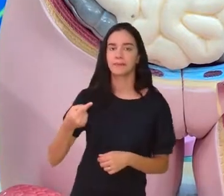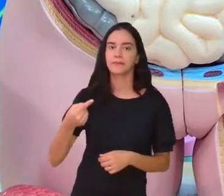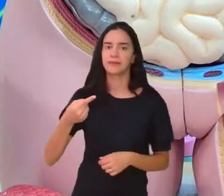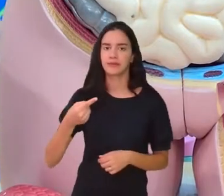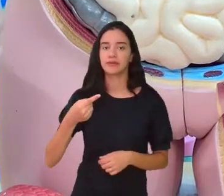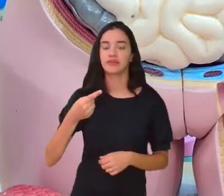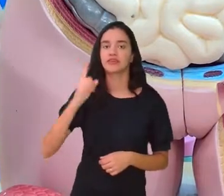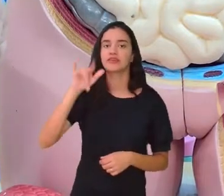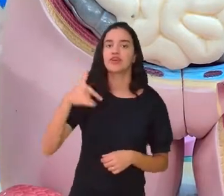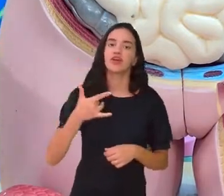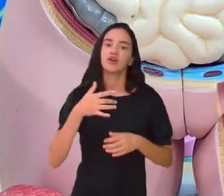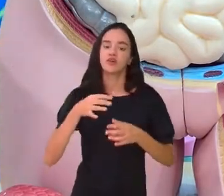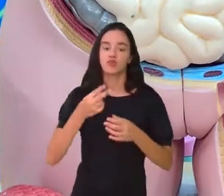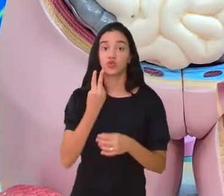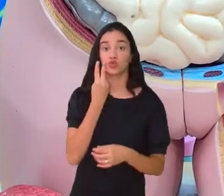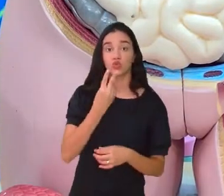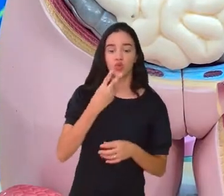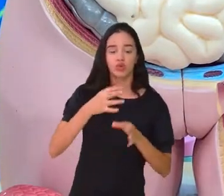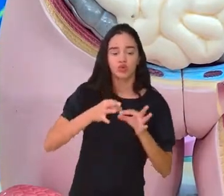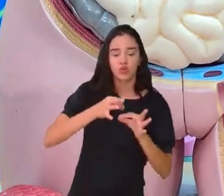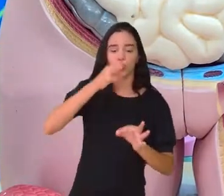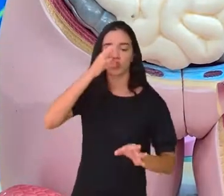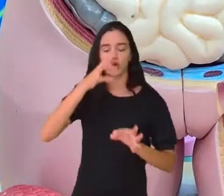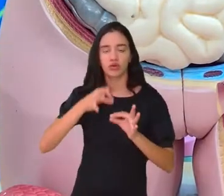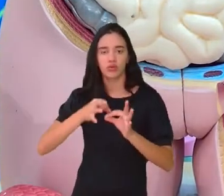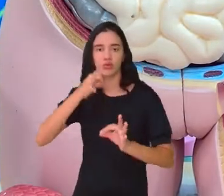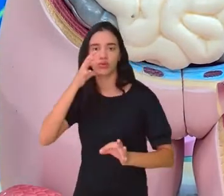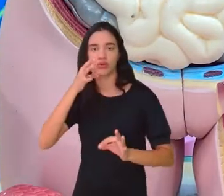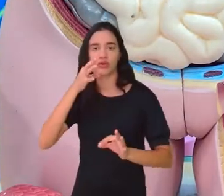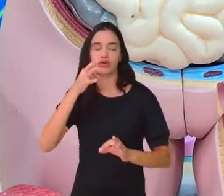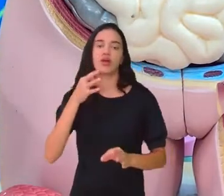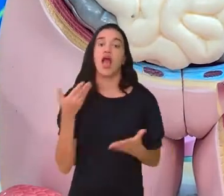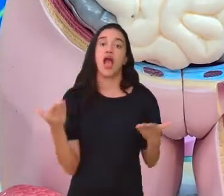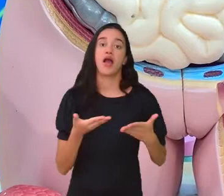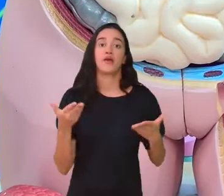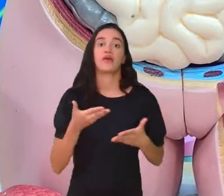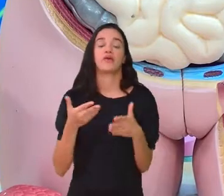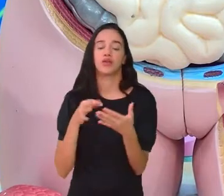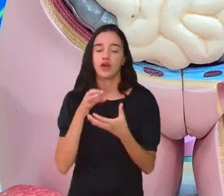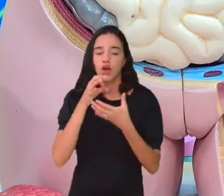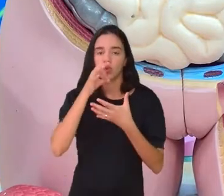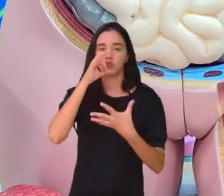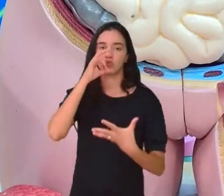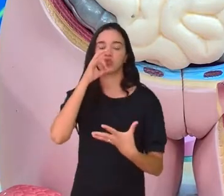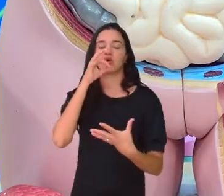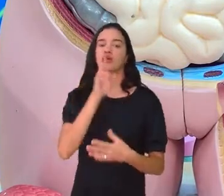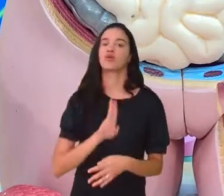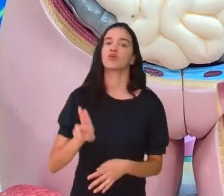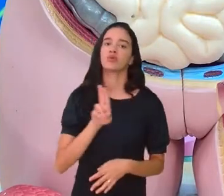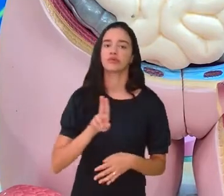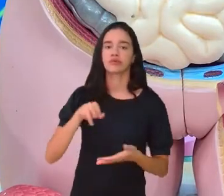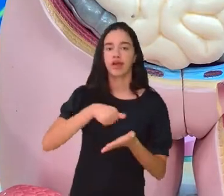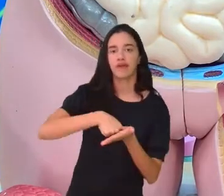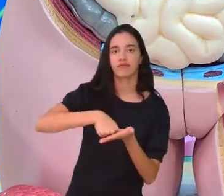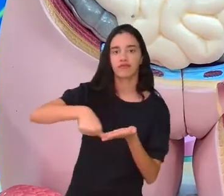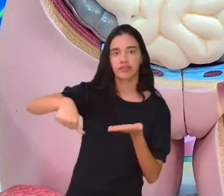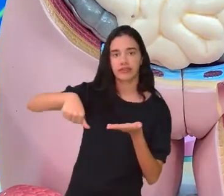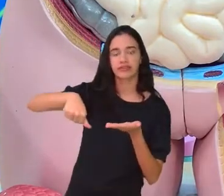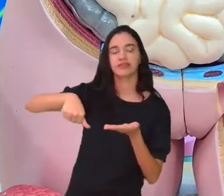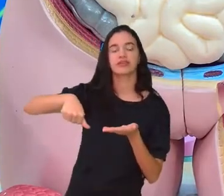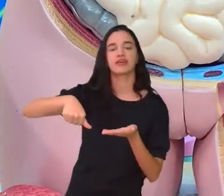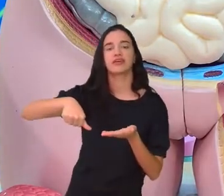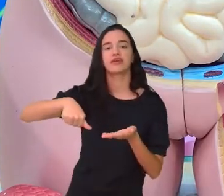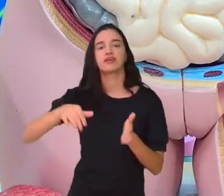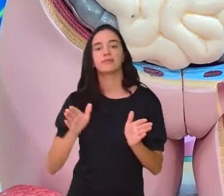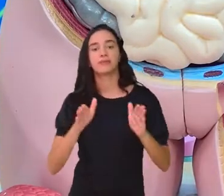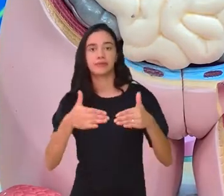questão de 2 canudos, em cada canudo uma bola de sopro. E aí usa a fita durex, né, para poder